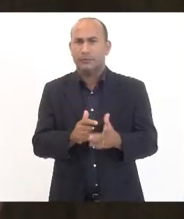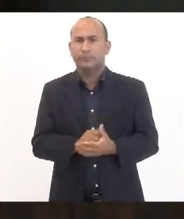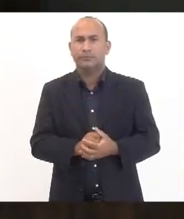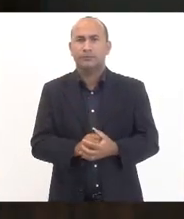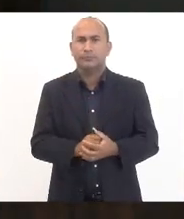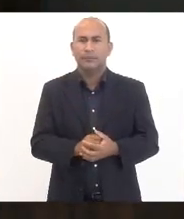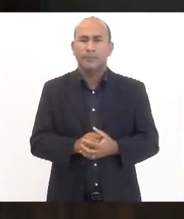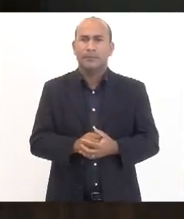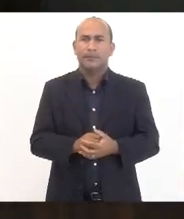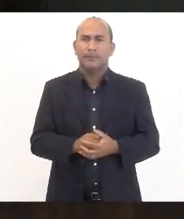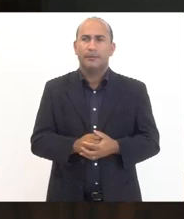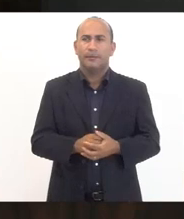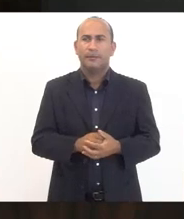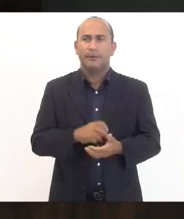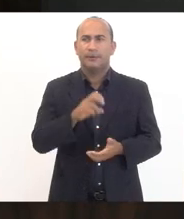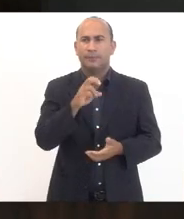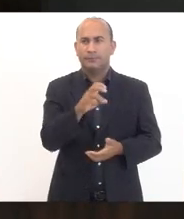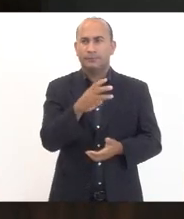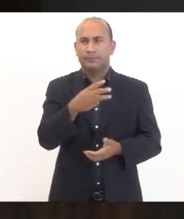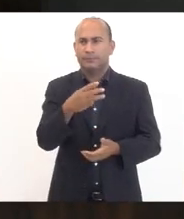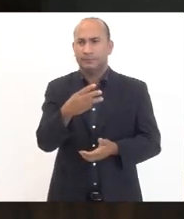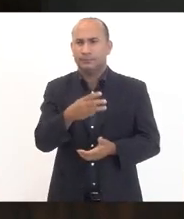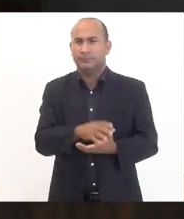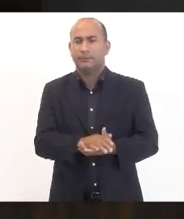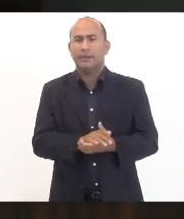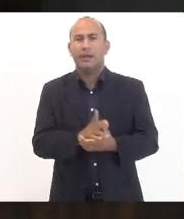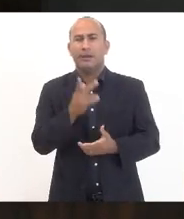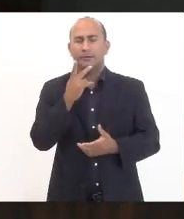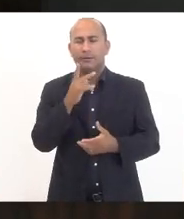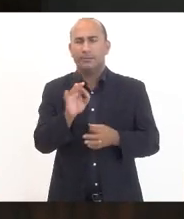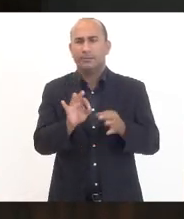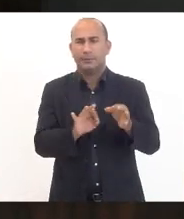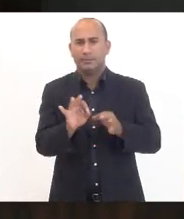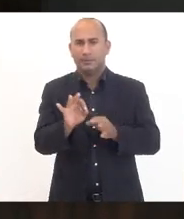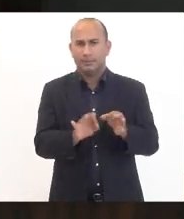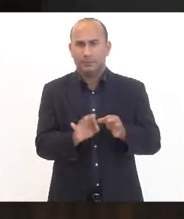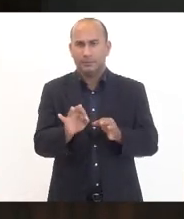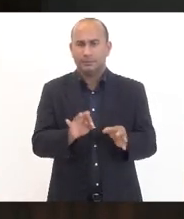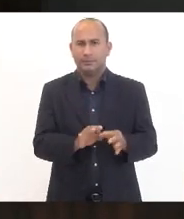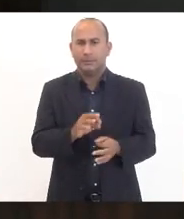Ao 53º da pauta, veto total oposto ao projeto de lei